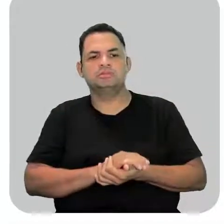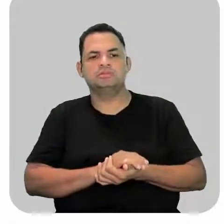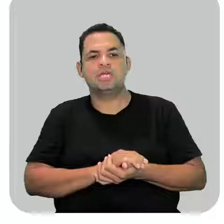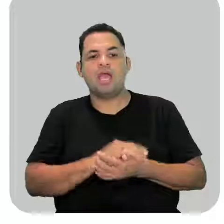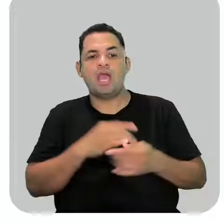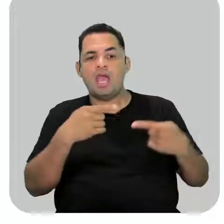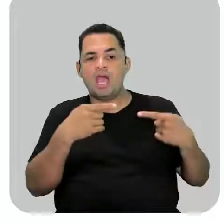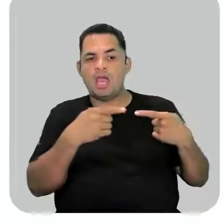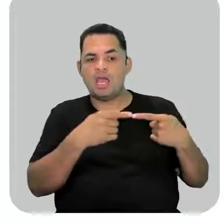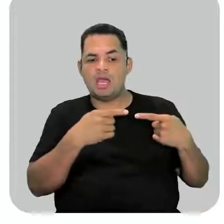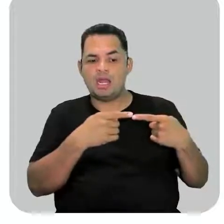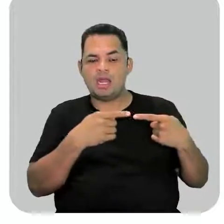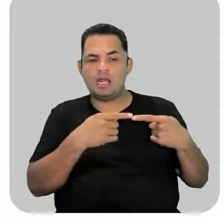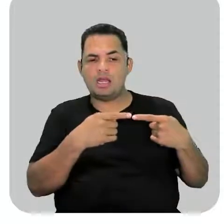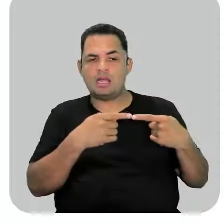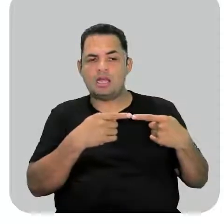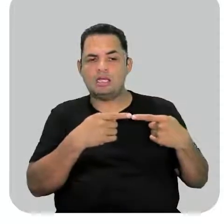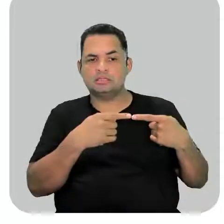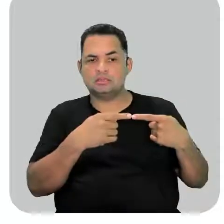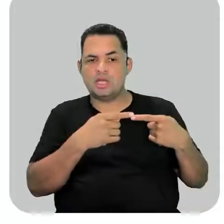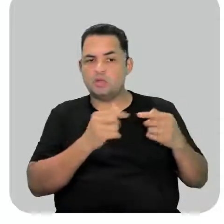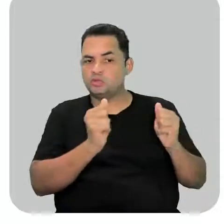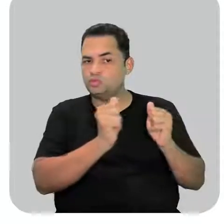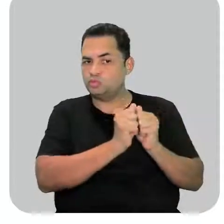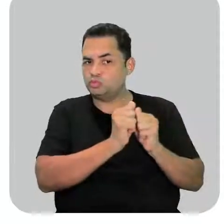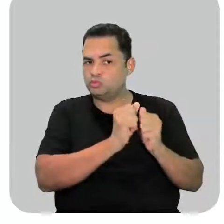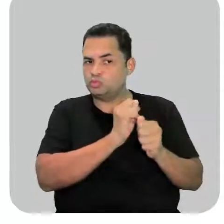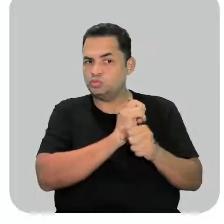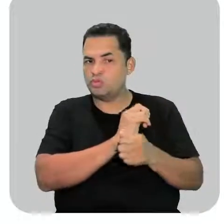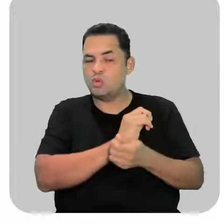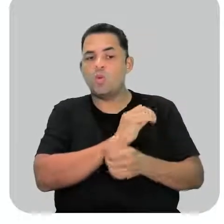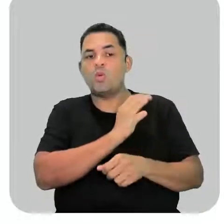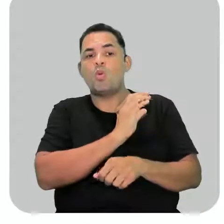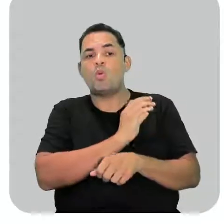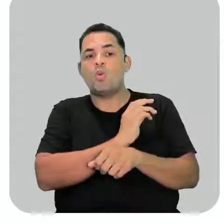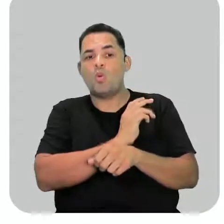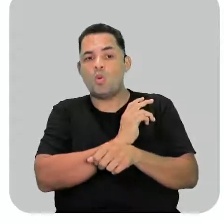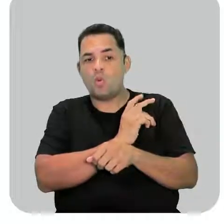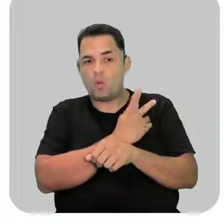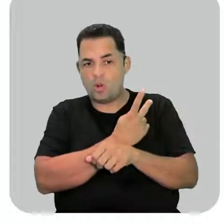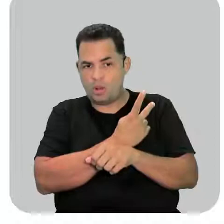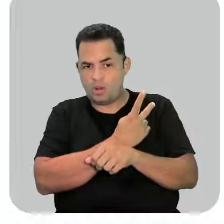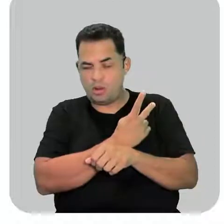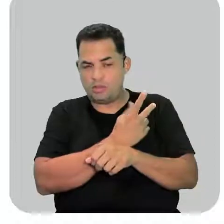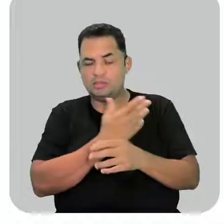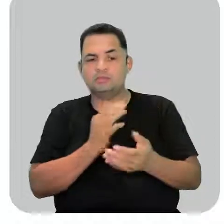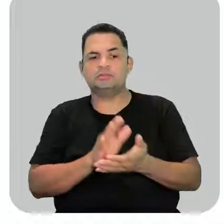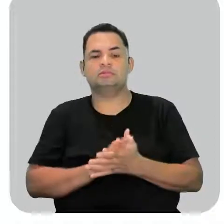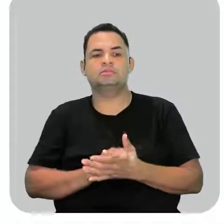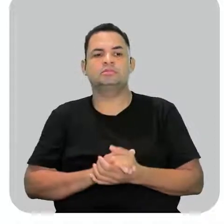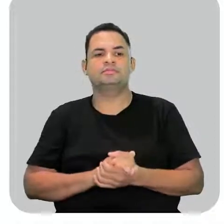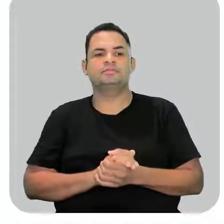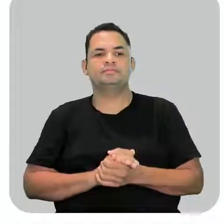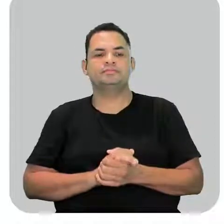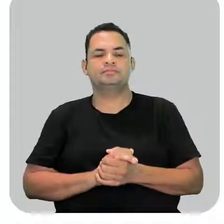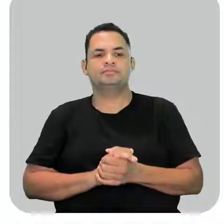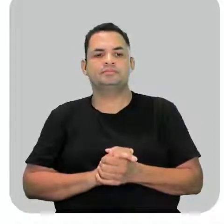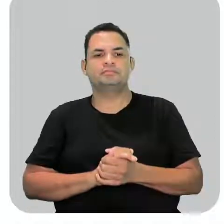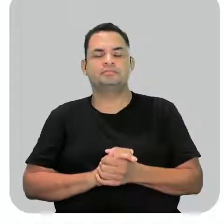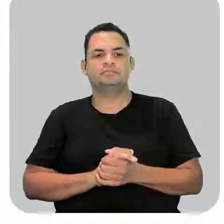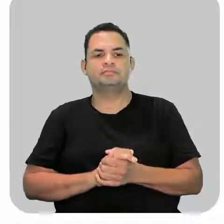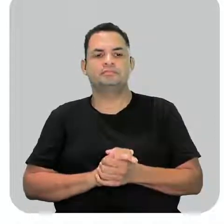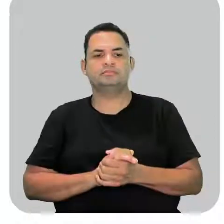fazendo ligação para cá com o nitrogênio, tá? Então aqui eu só tenho um carbono, por isso que a gente utilizou a